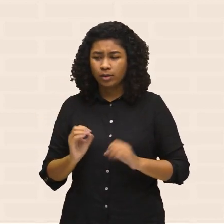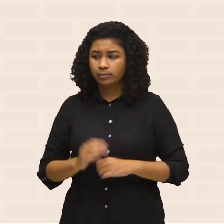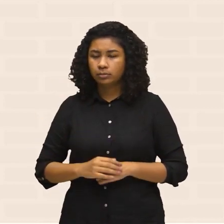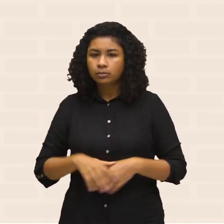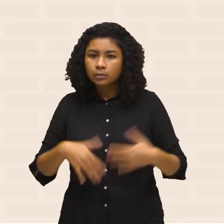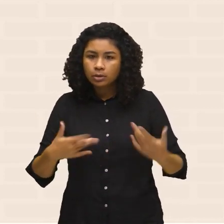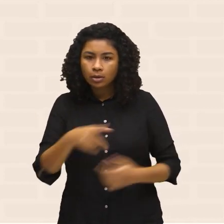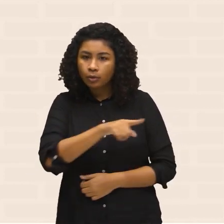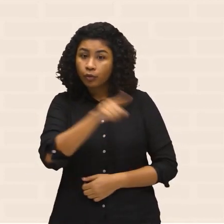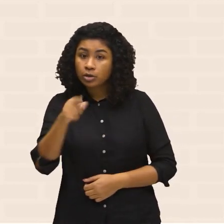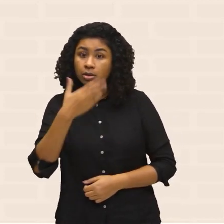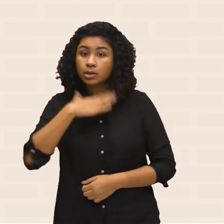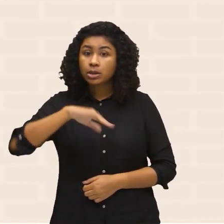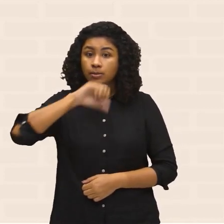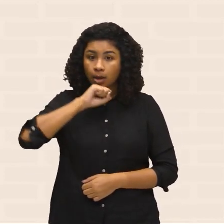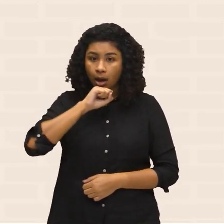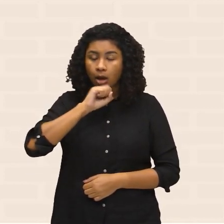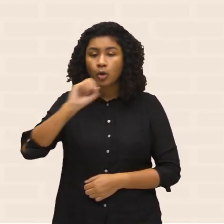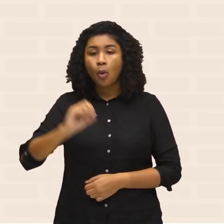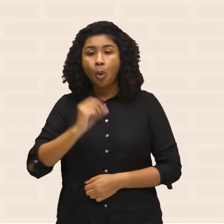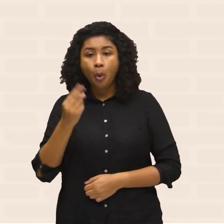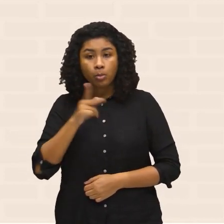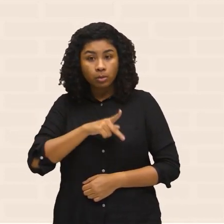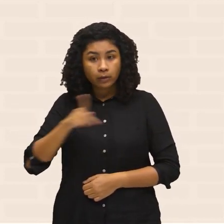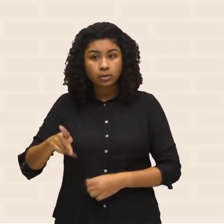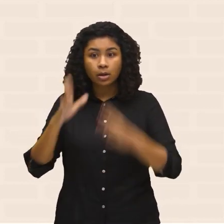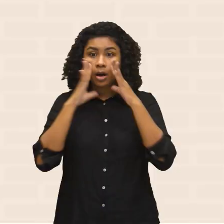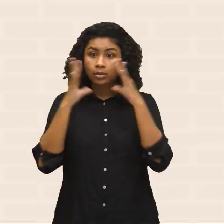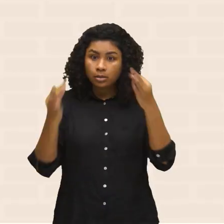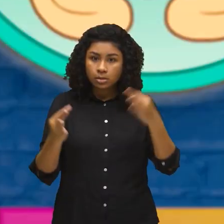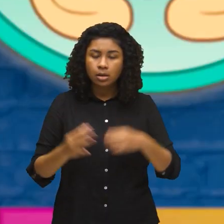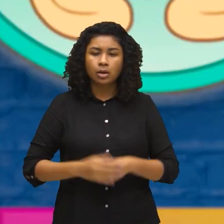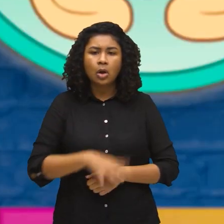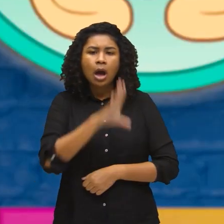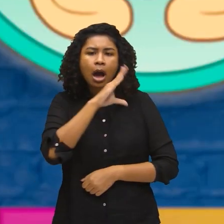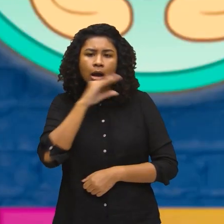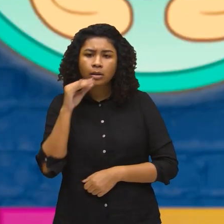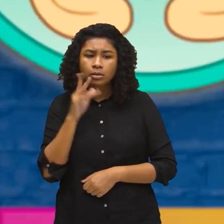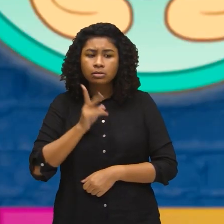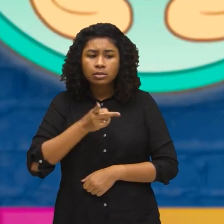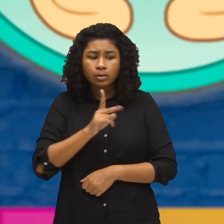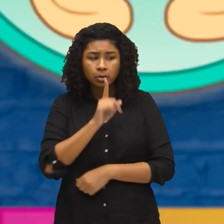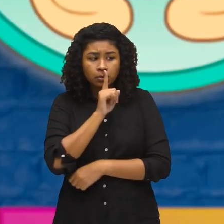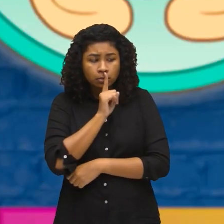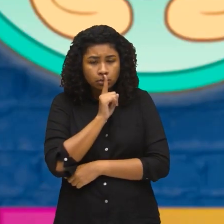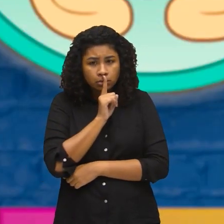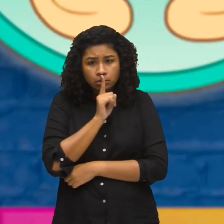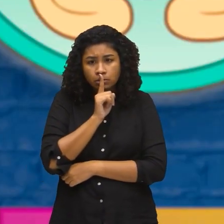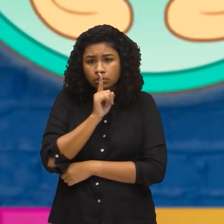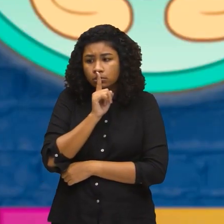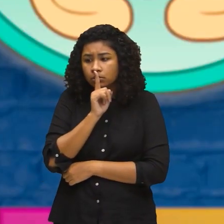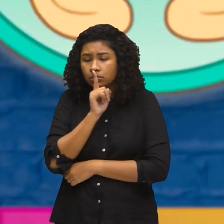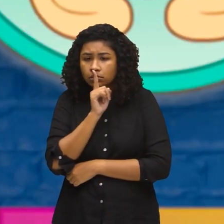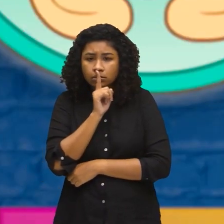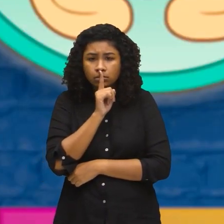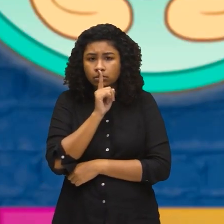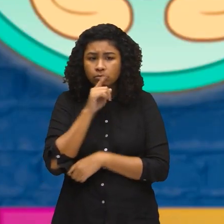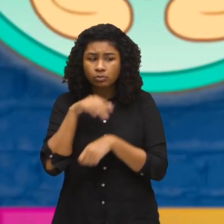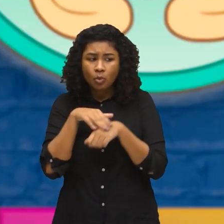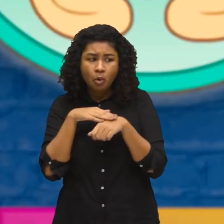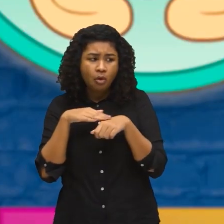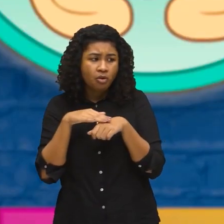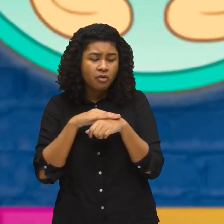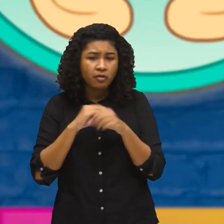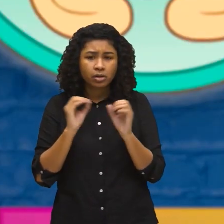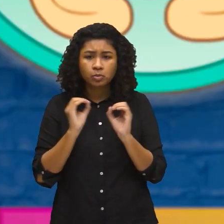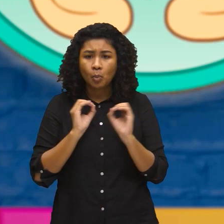senhores pais e professores. Aquela criança muito quietinha, naquele ambiente escolar, não fala com ninguém,